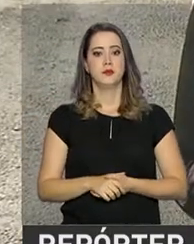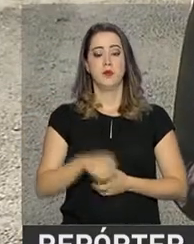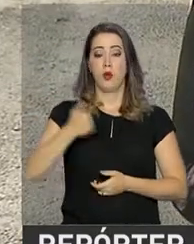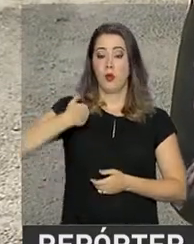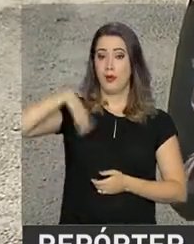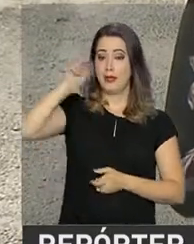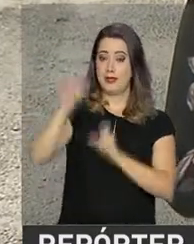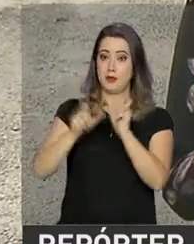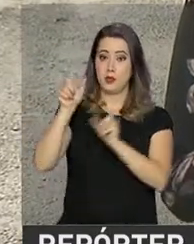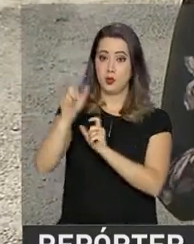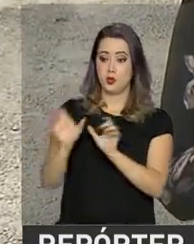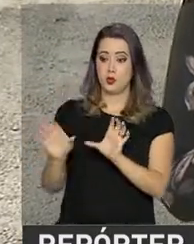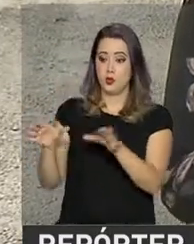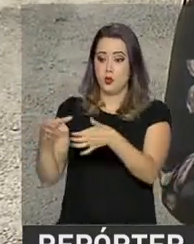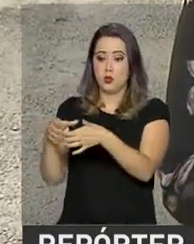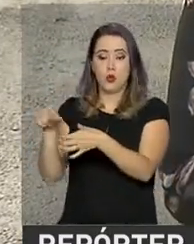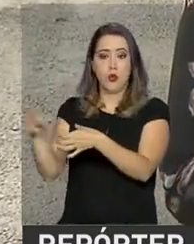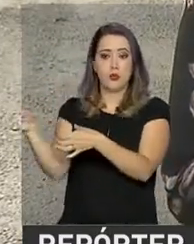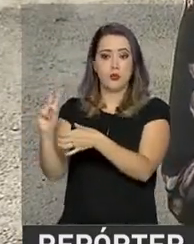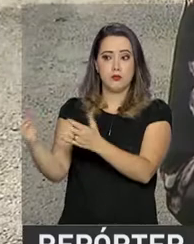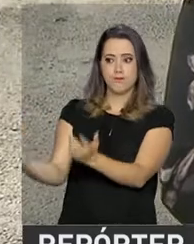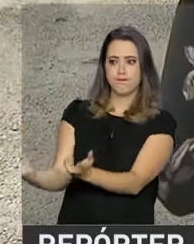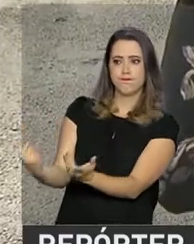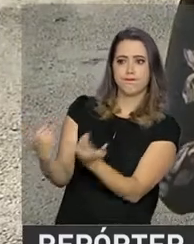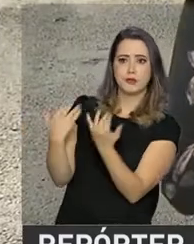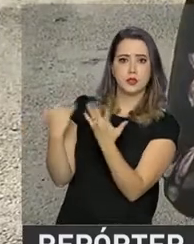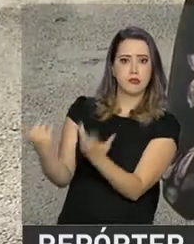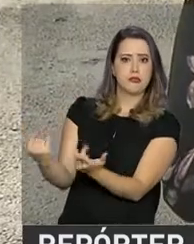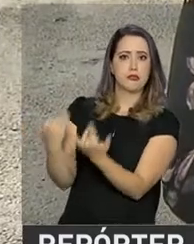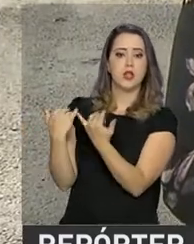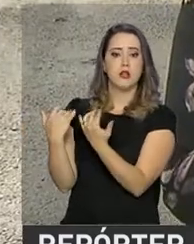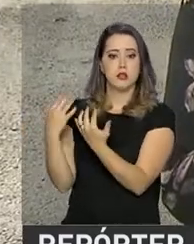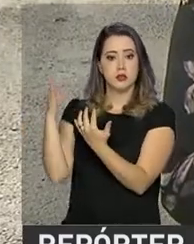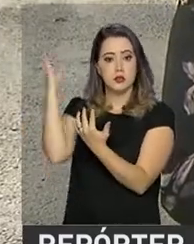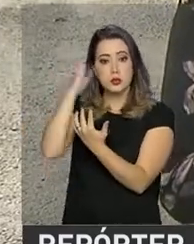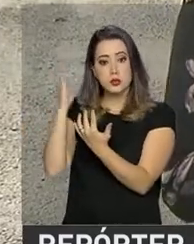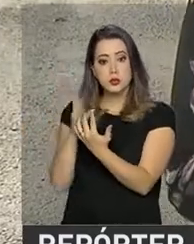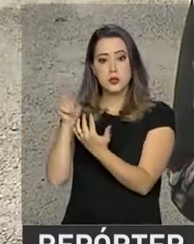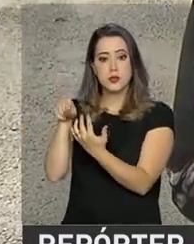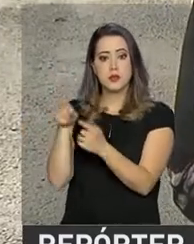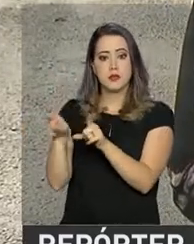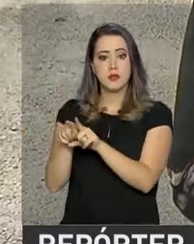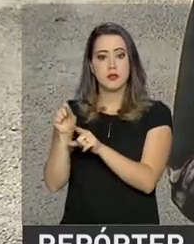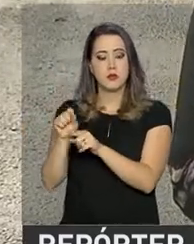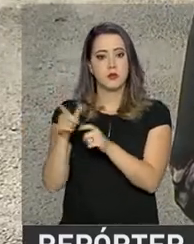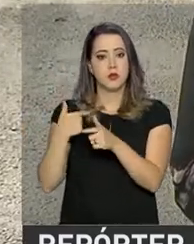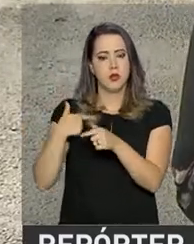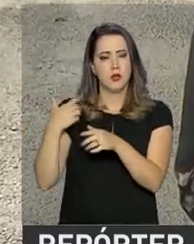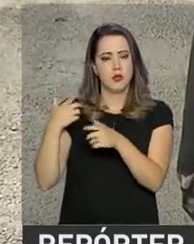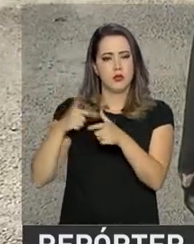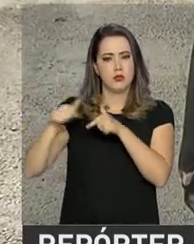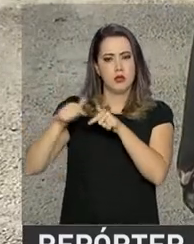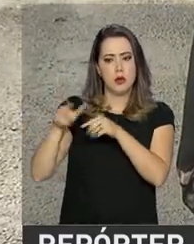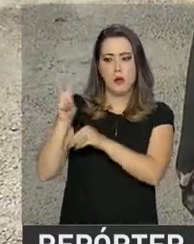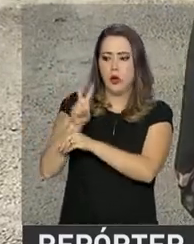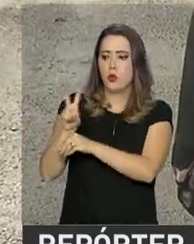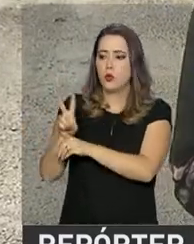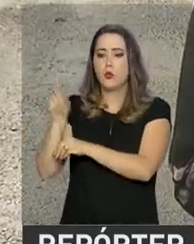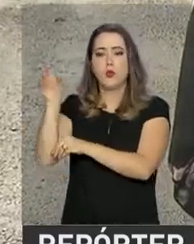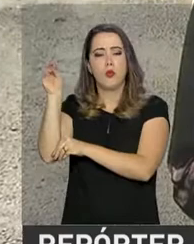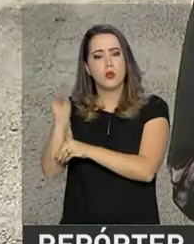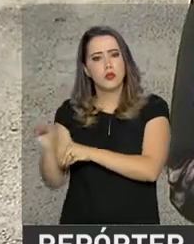venezuelanos no estado o governo federal tem intensificado ações em diversas áreas como proteção social